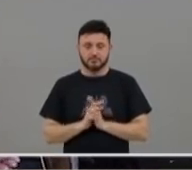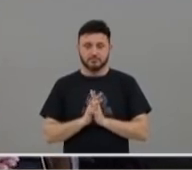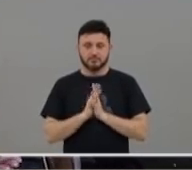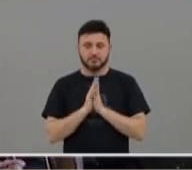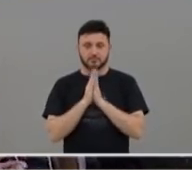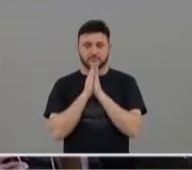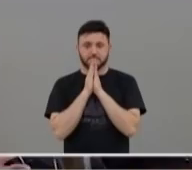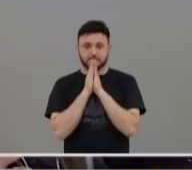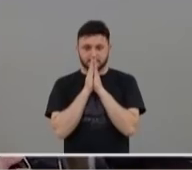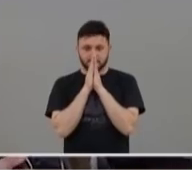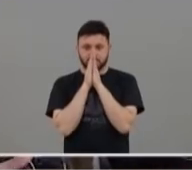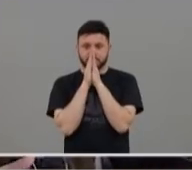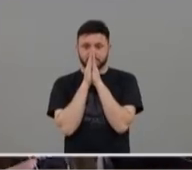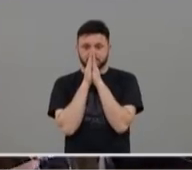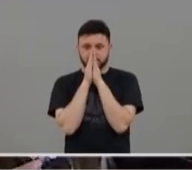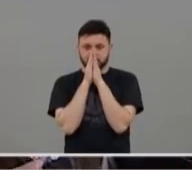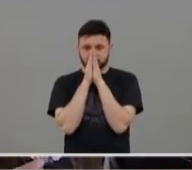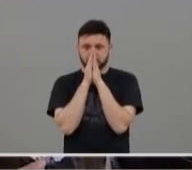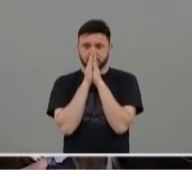Shindalakandaye